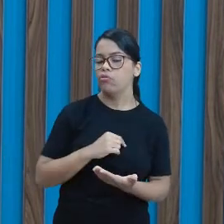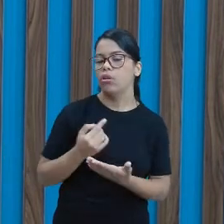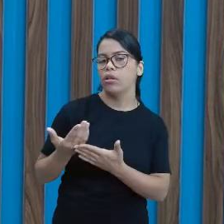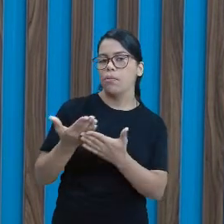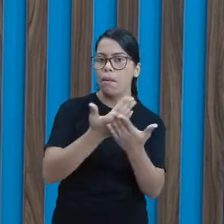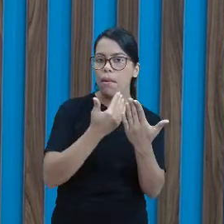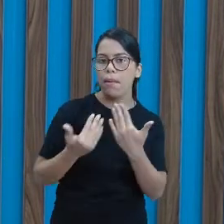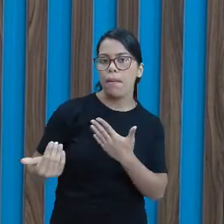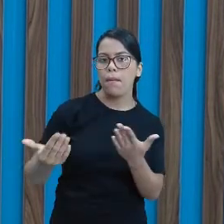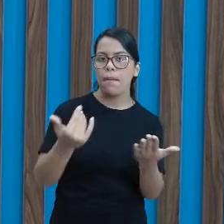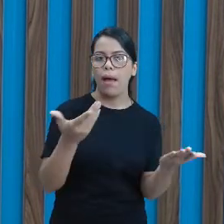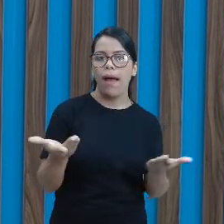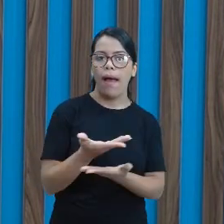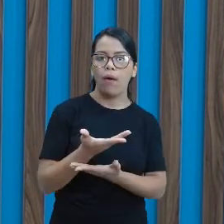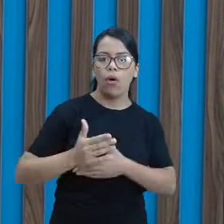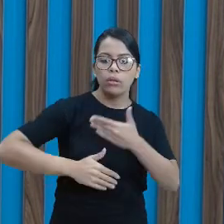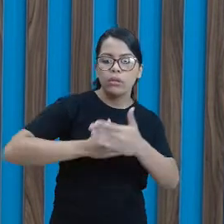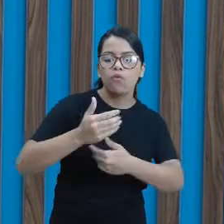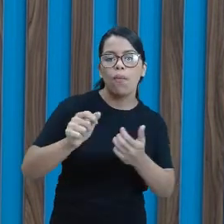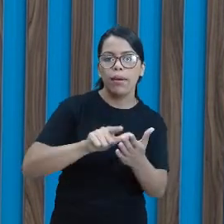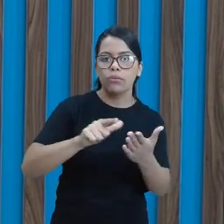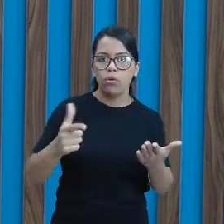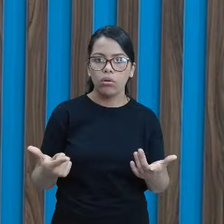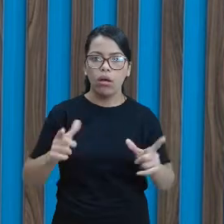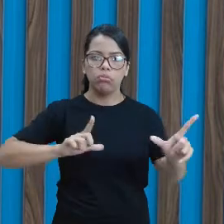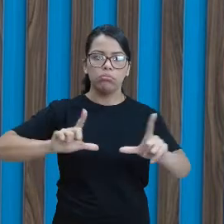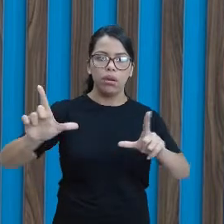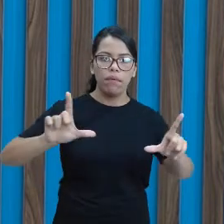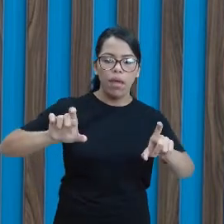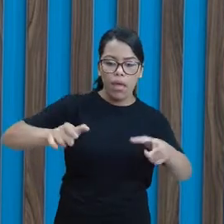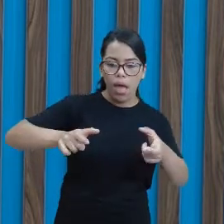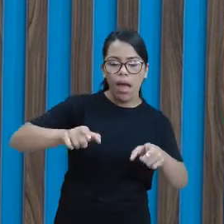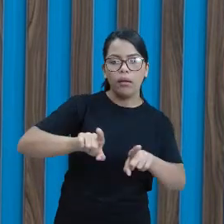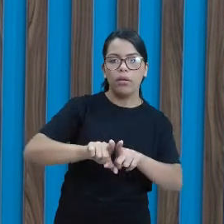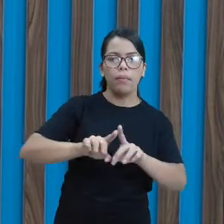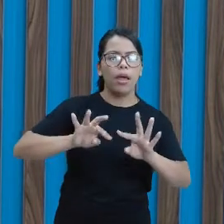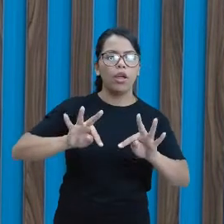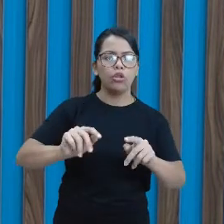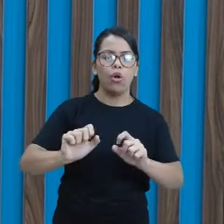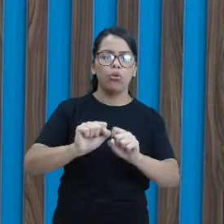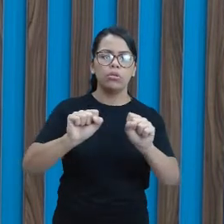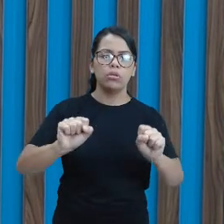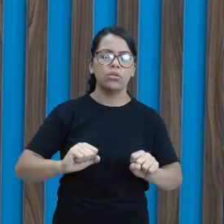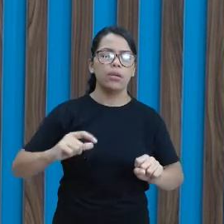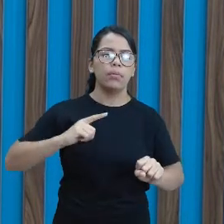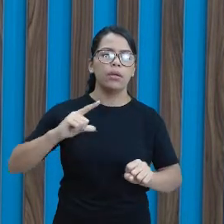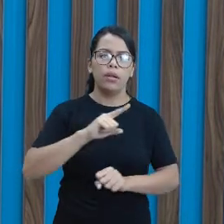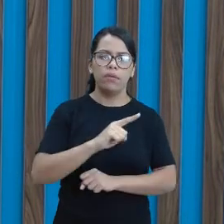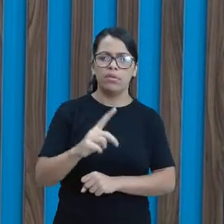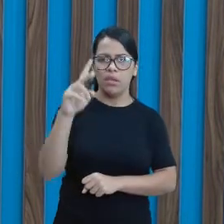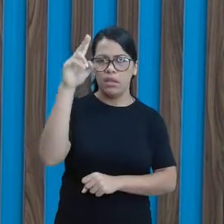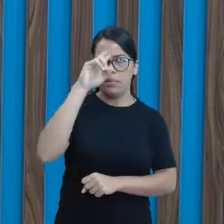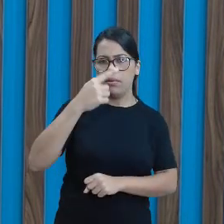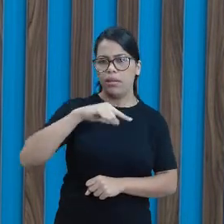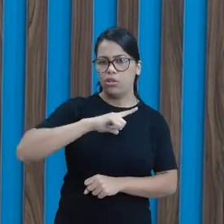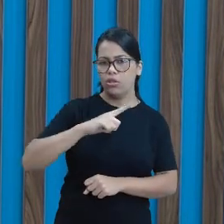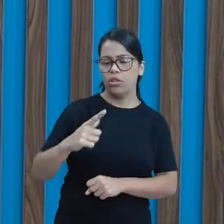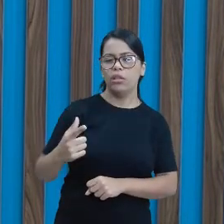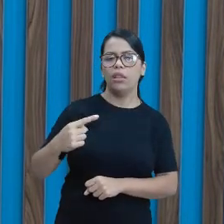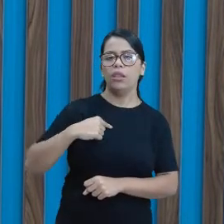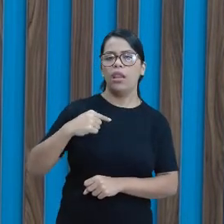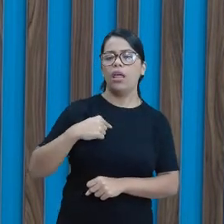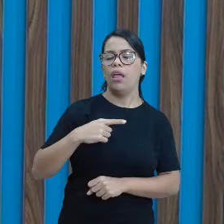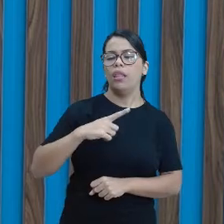jornal, TV, rádio, todo aquele sistema que a gente encontra, se vocês se lembram que vocês tiveram essa aula aqui, né? Do